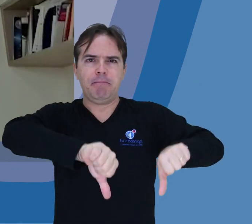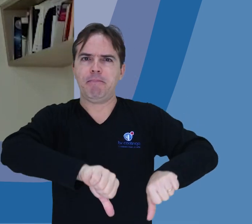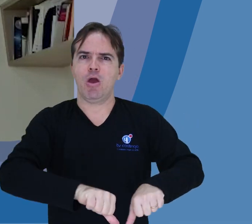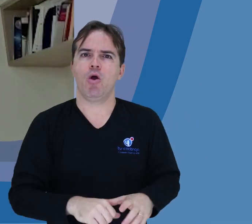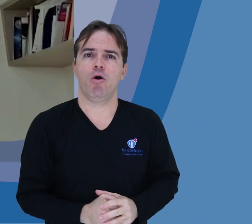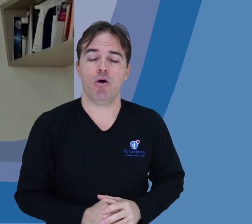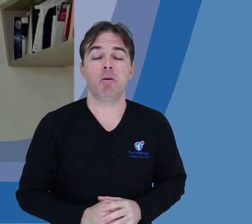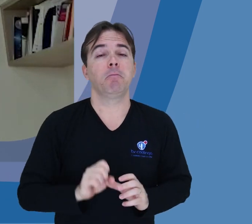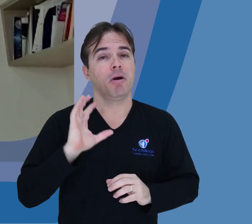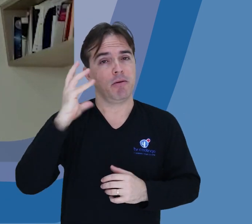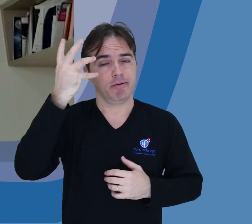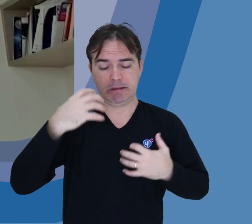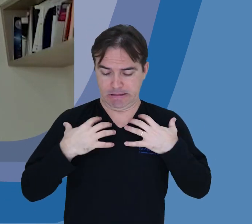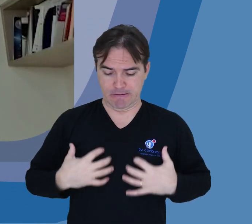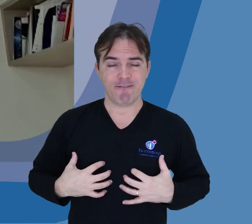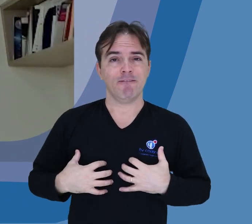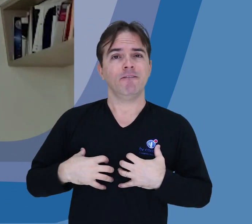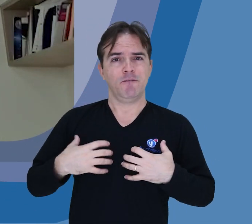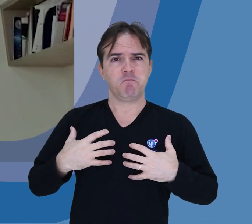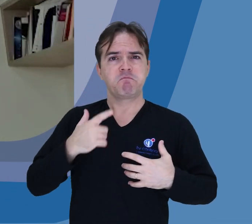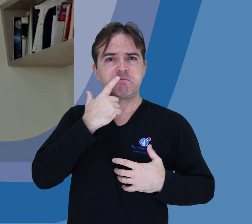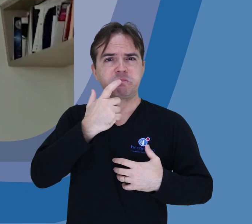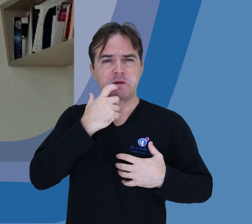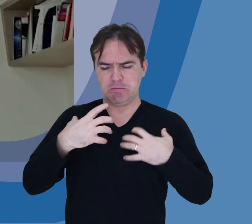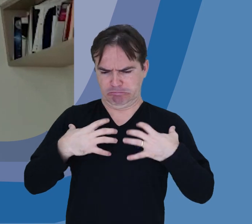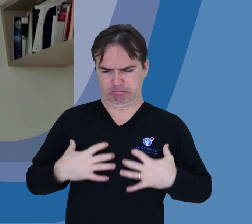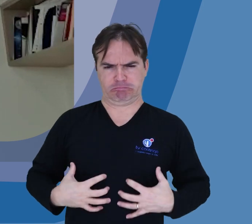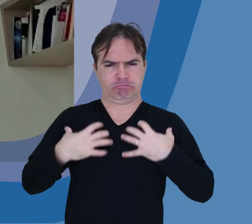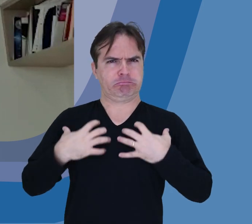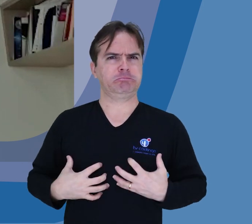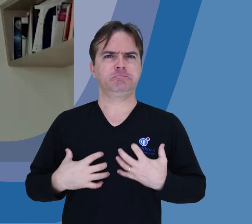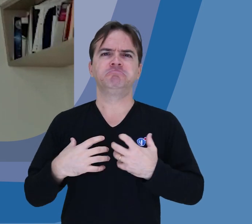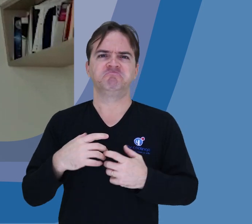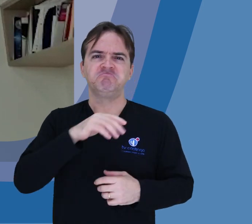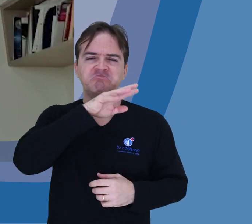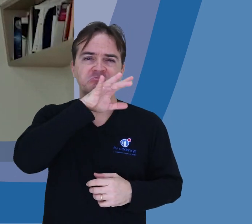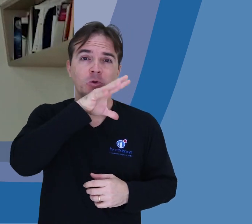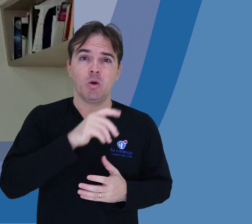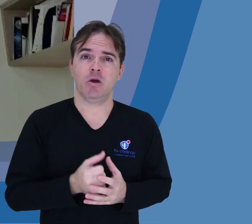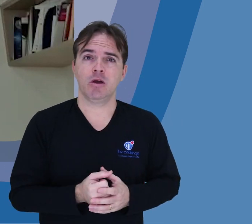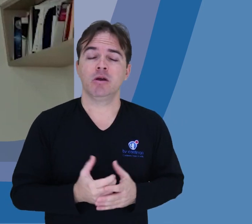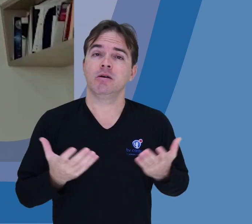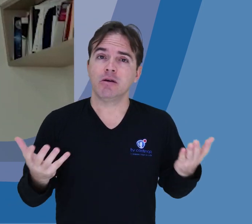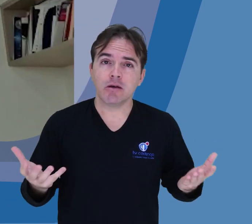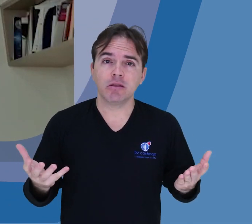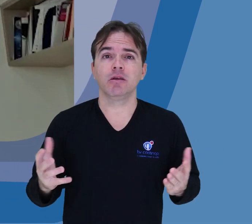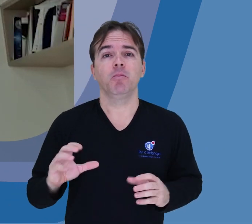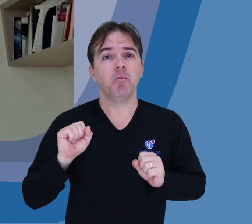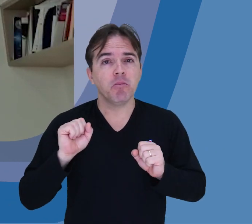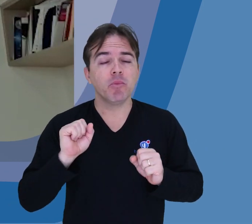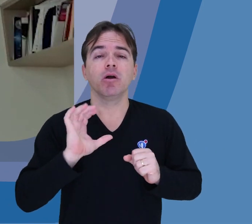ter queima inflamação pulmonar mesmo né então é todos todos e do trato